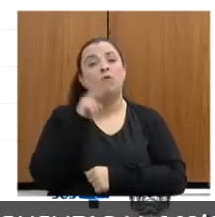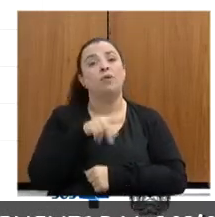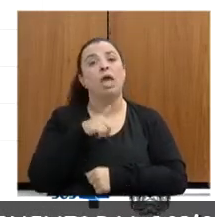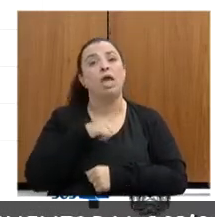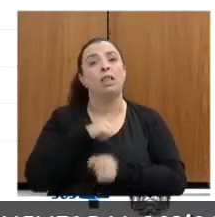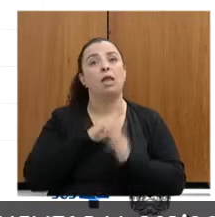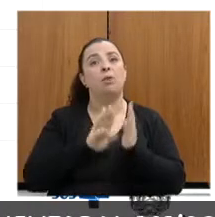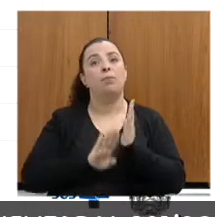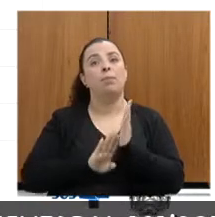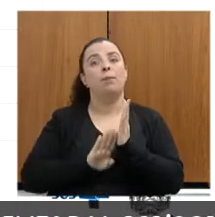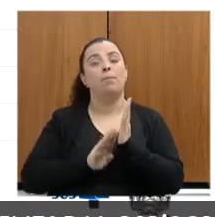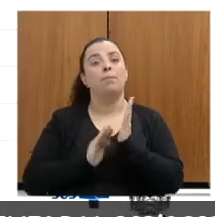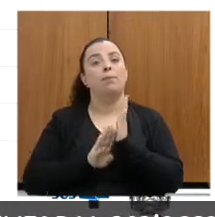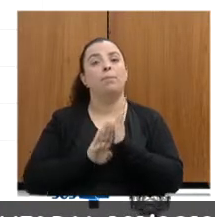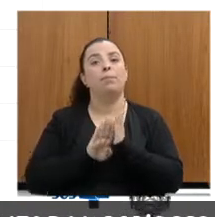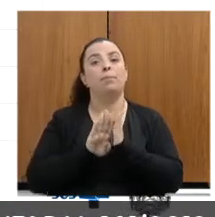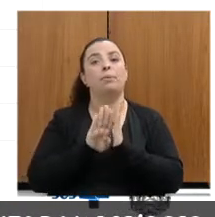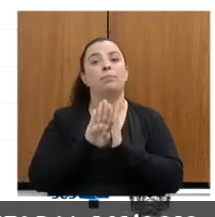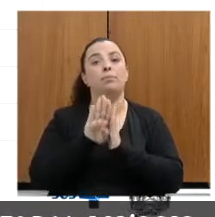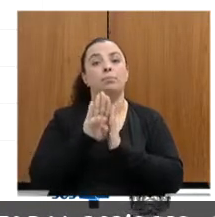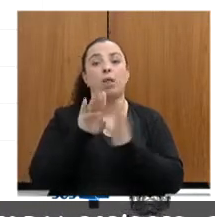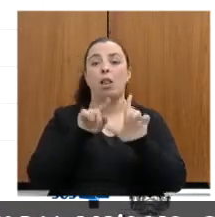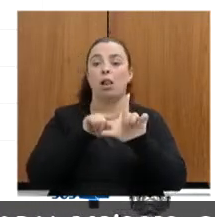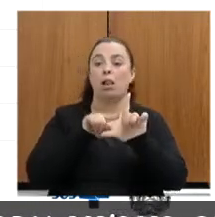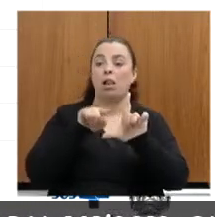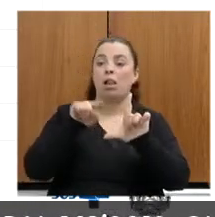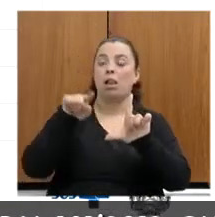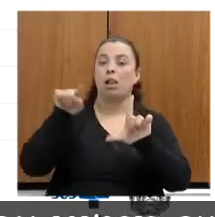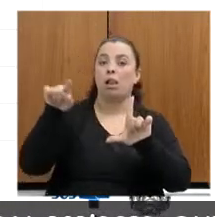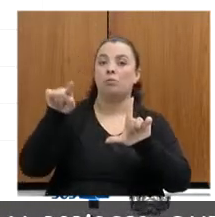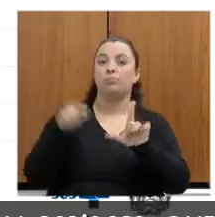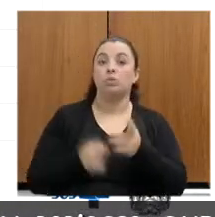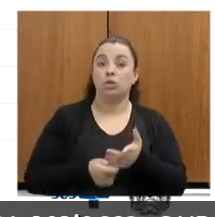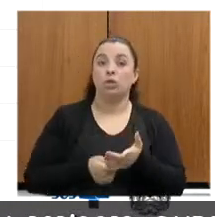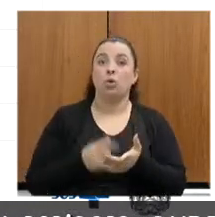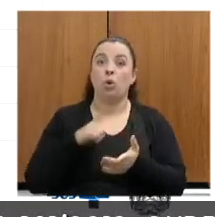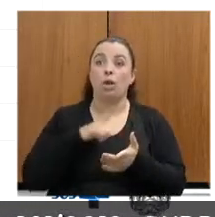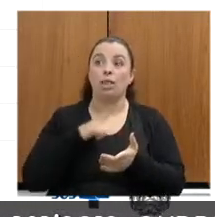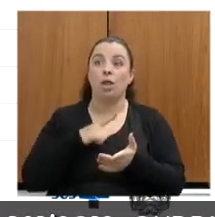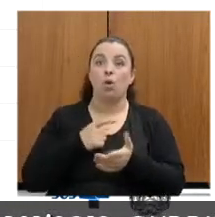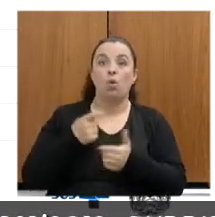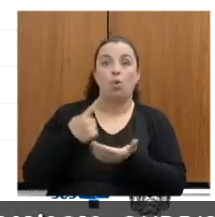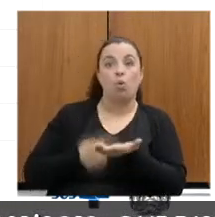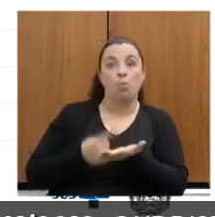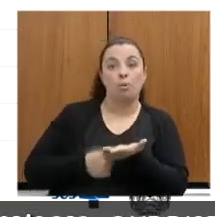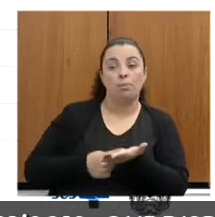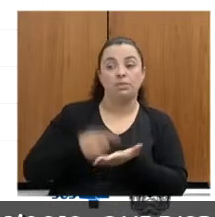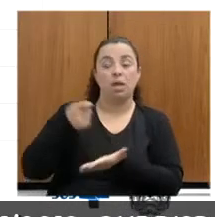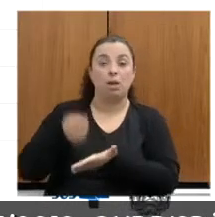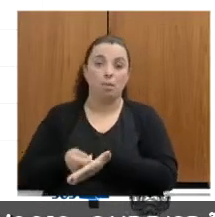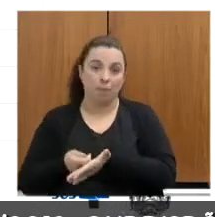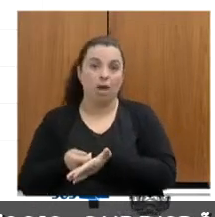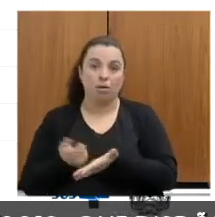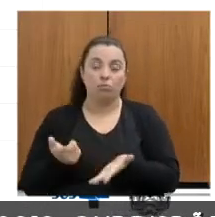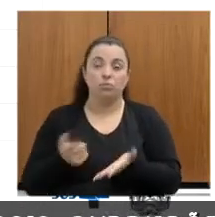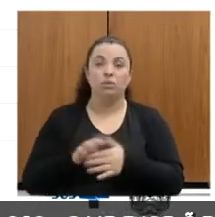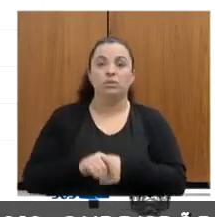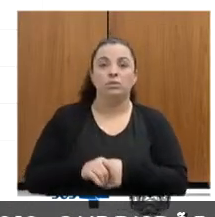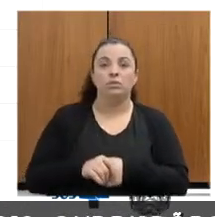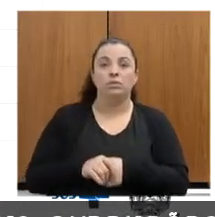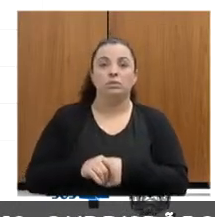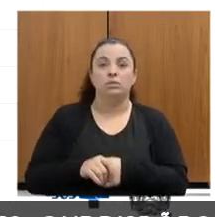progressão expressiva entre empenhado e pago uma vez que a gente é